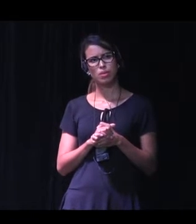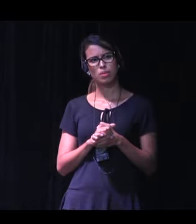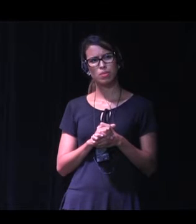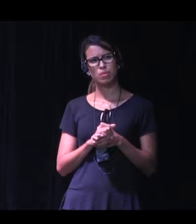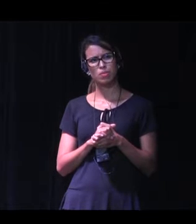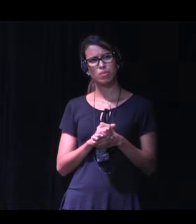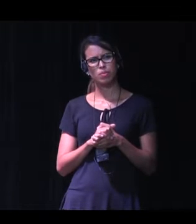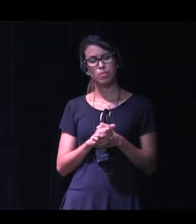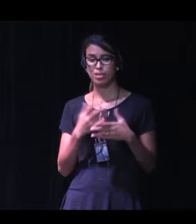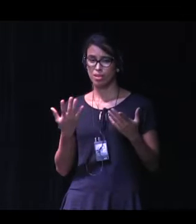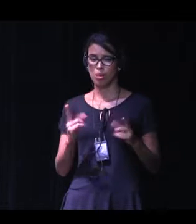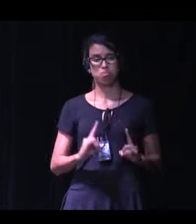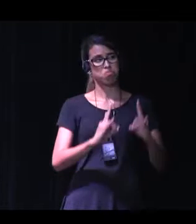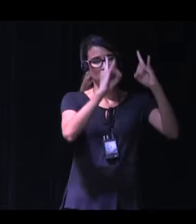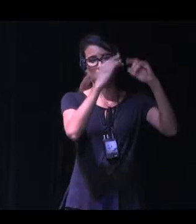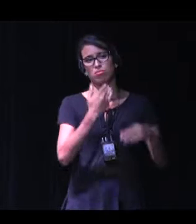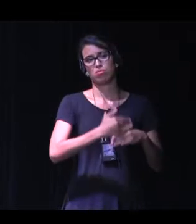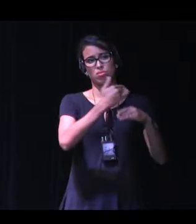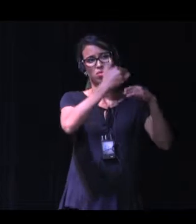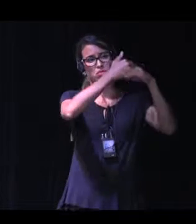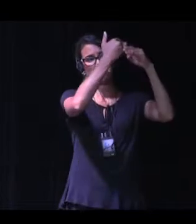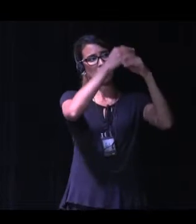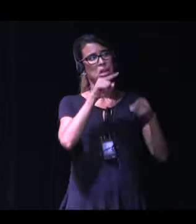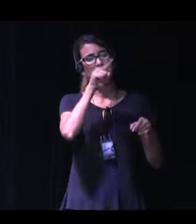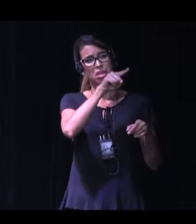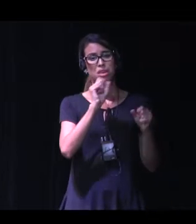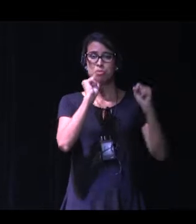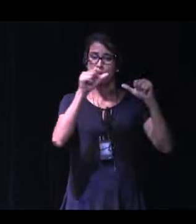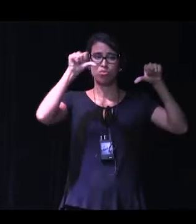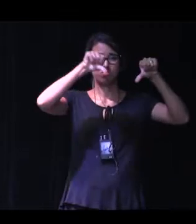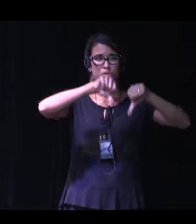Não há nada mais precioso que procurar entender